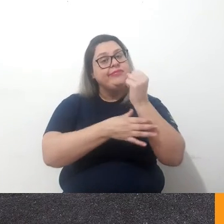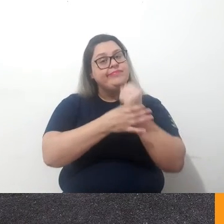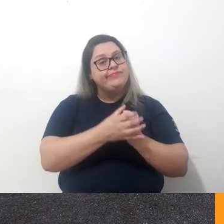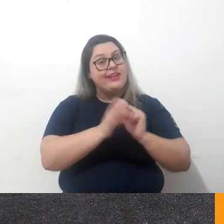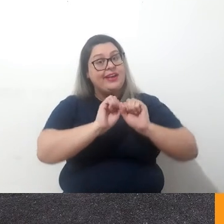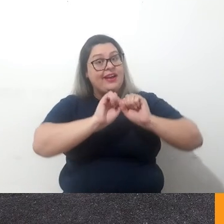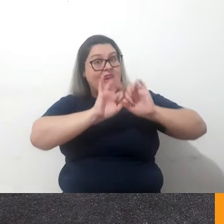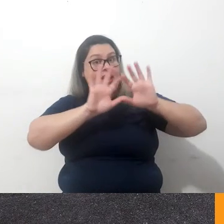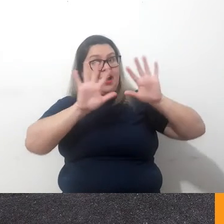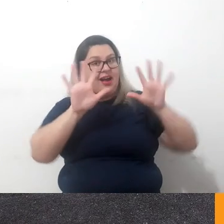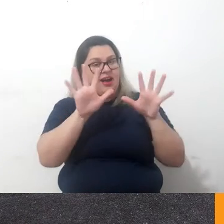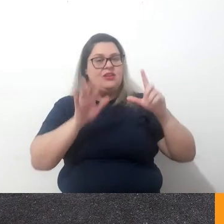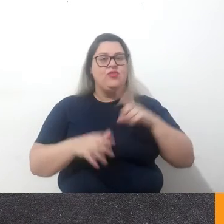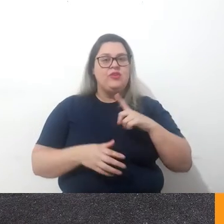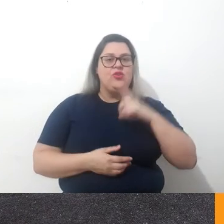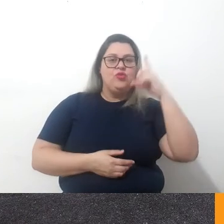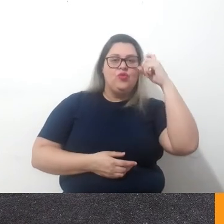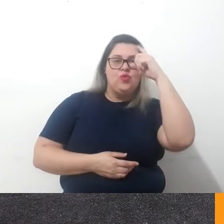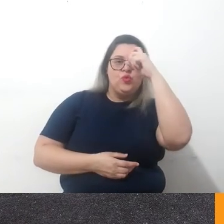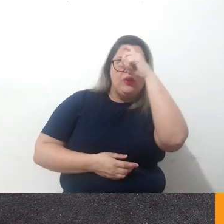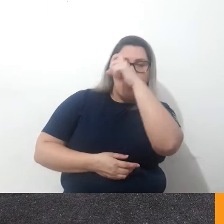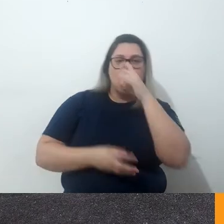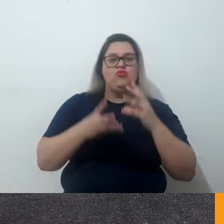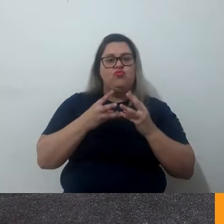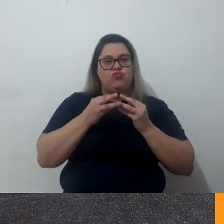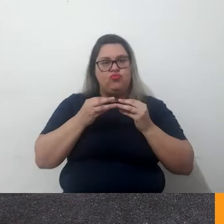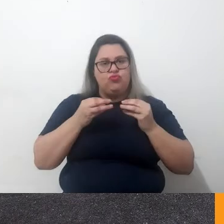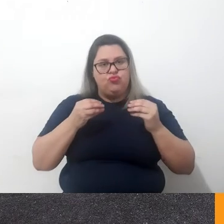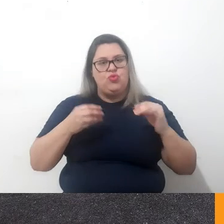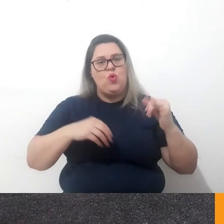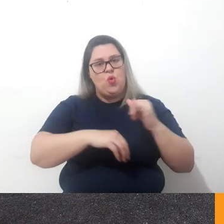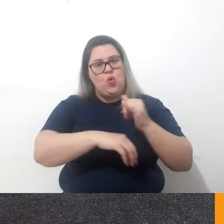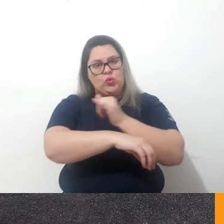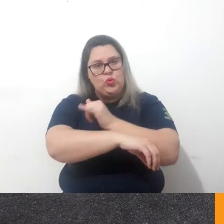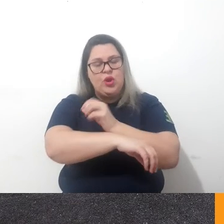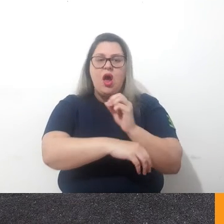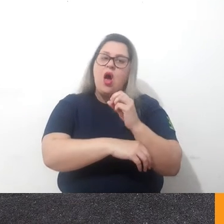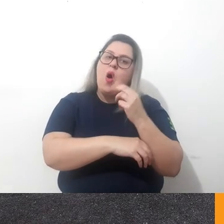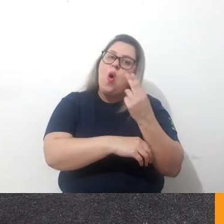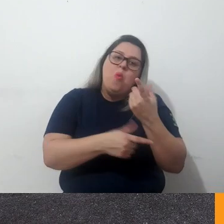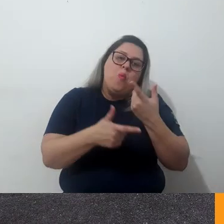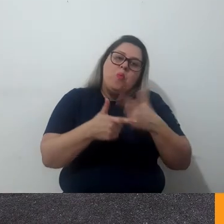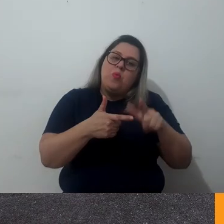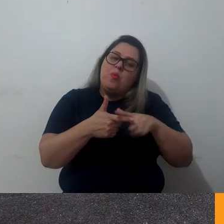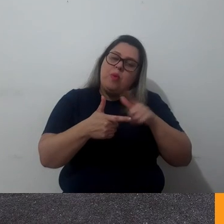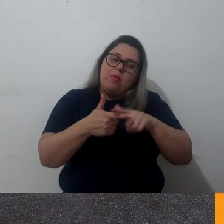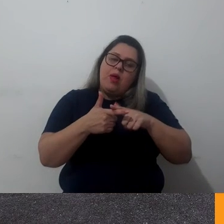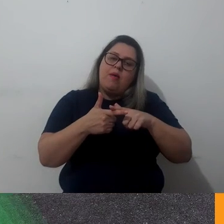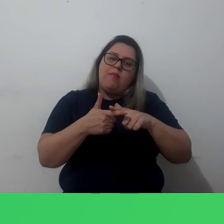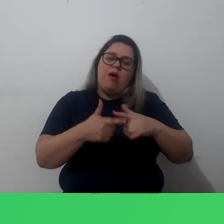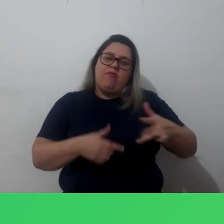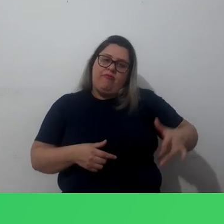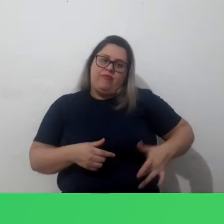você tem dificuldade de digerir gordura ou algum problema no fígado.